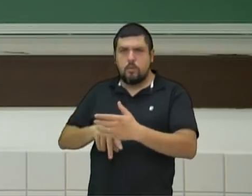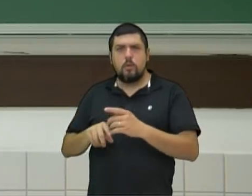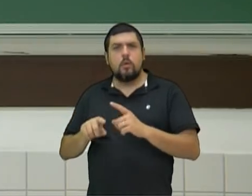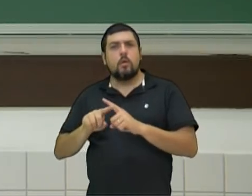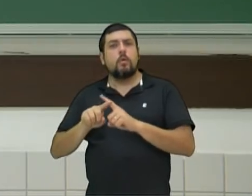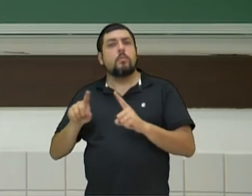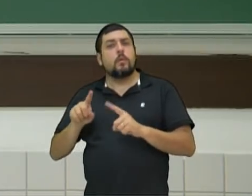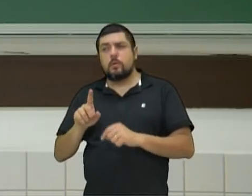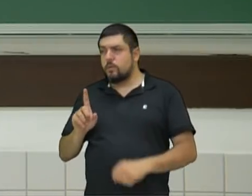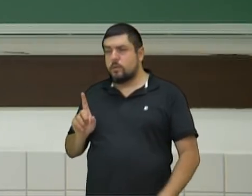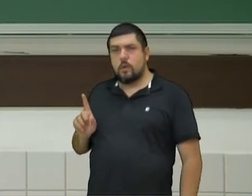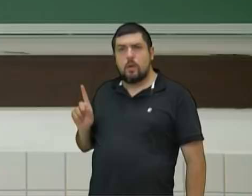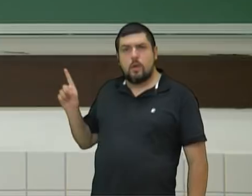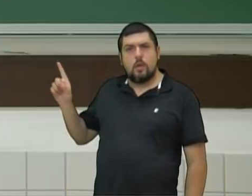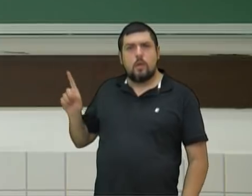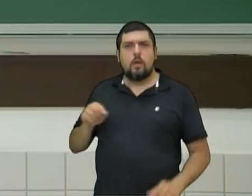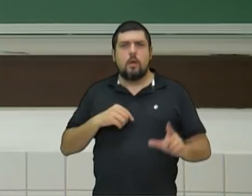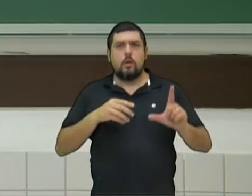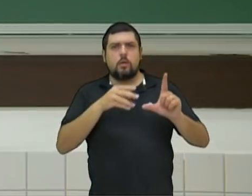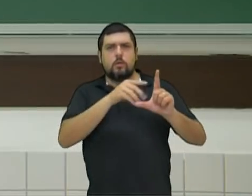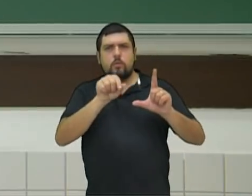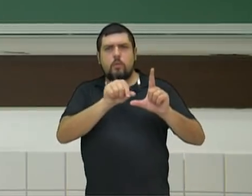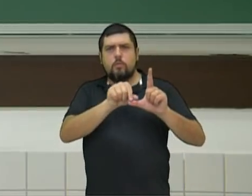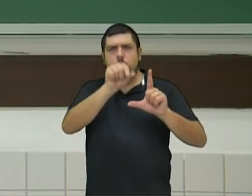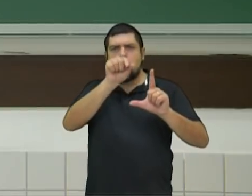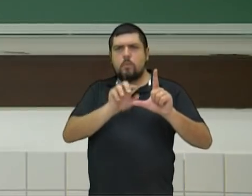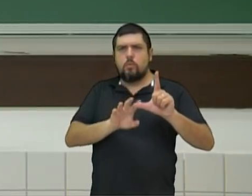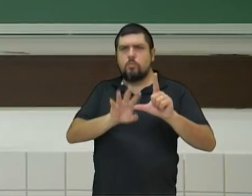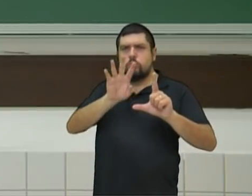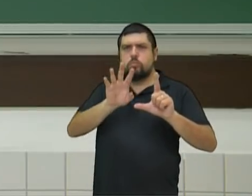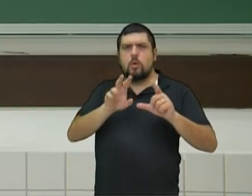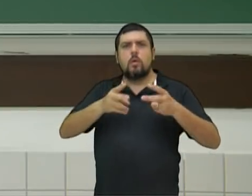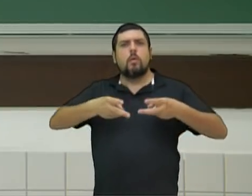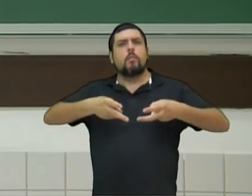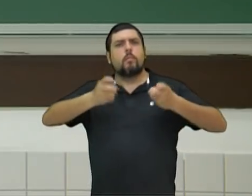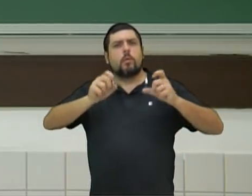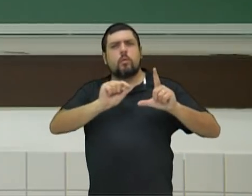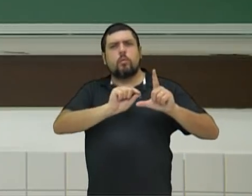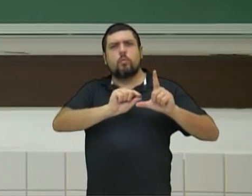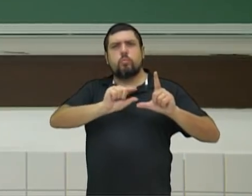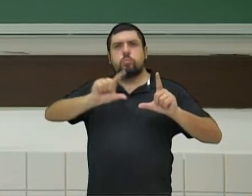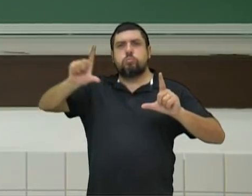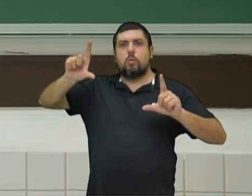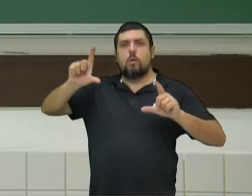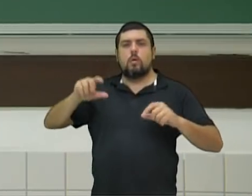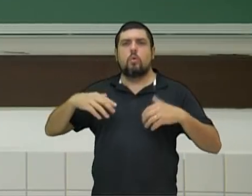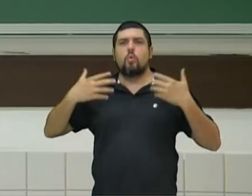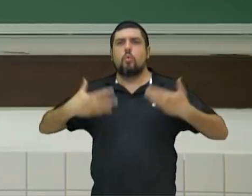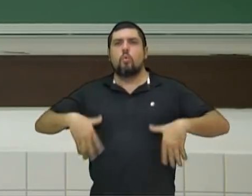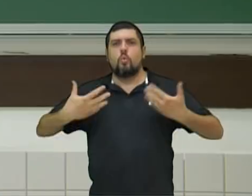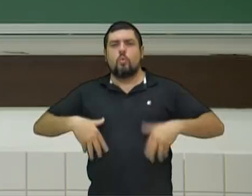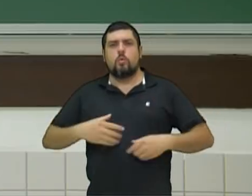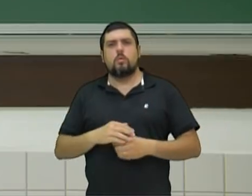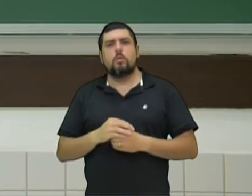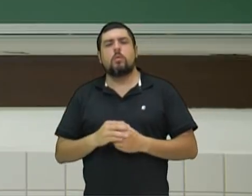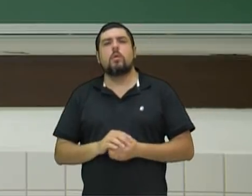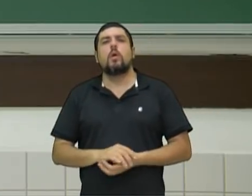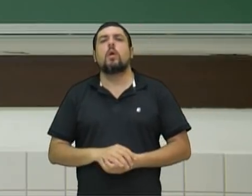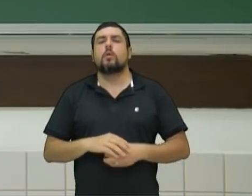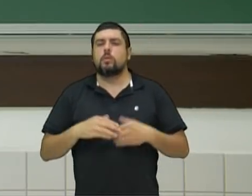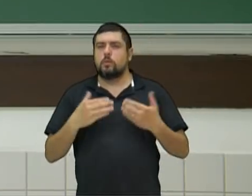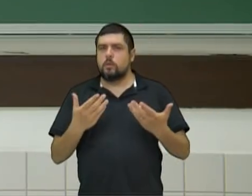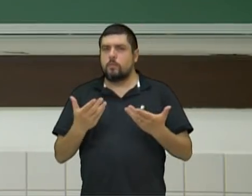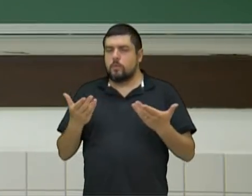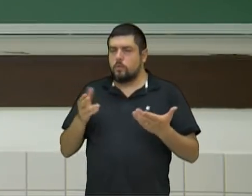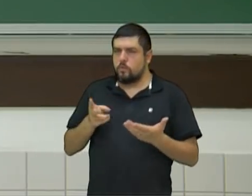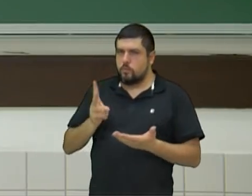caso, quando você olha para o gráfico, você já consegue identificar que teve um grande aumento, não é verdade? Então, vamos continuar aqui com a nossa